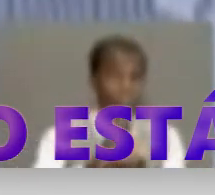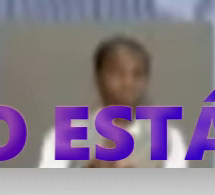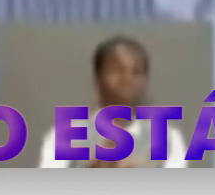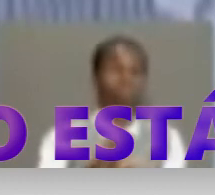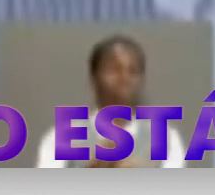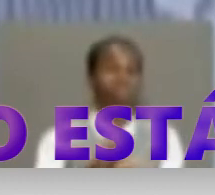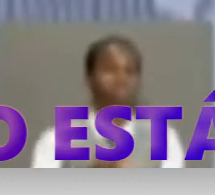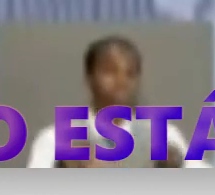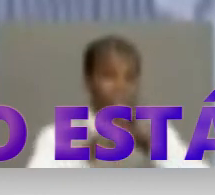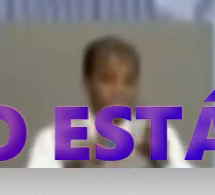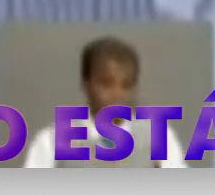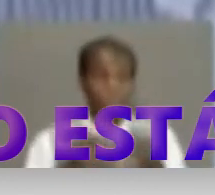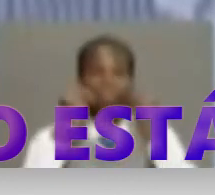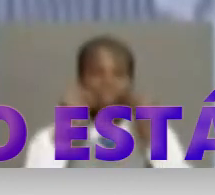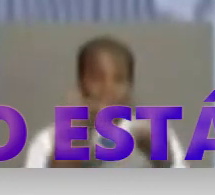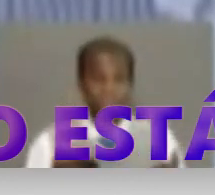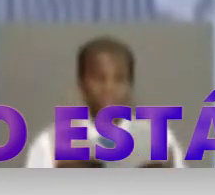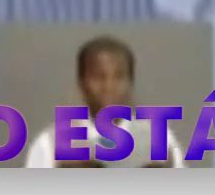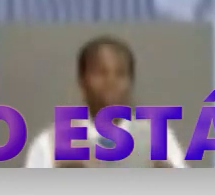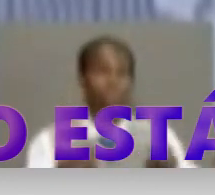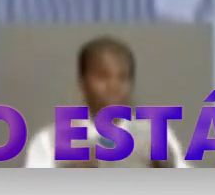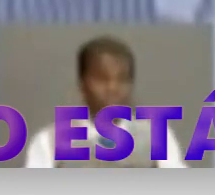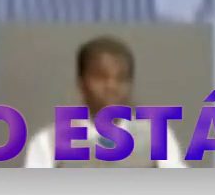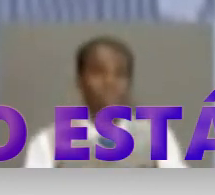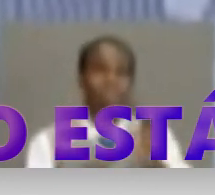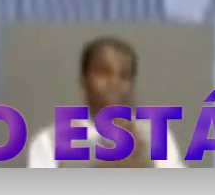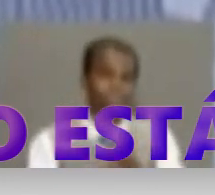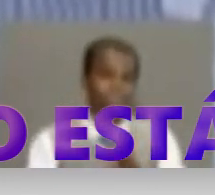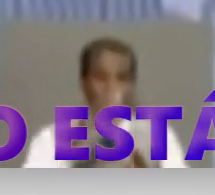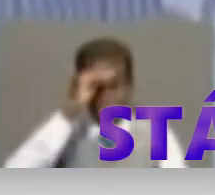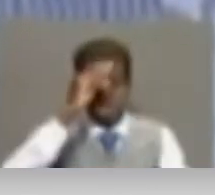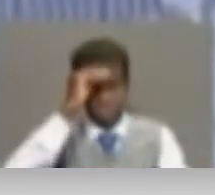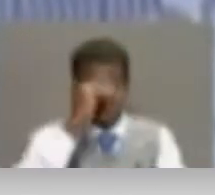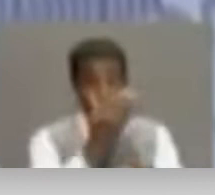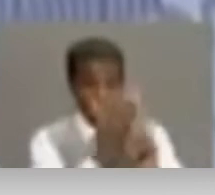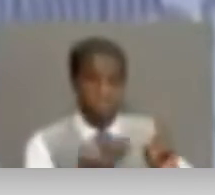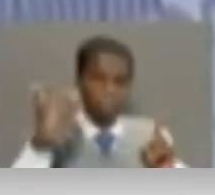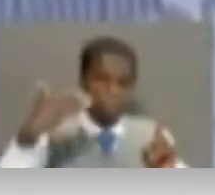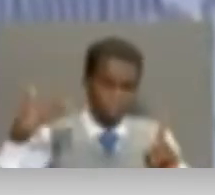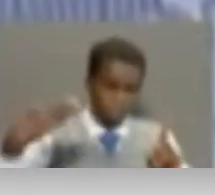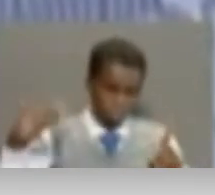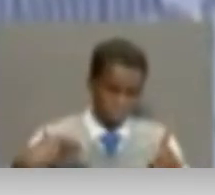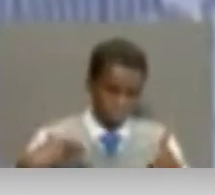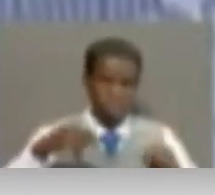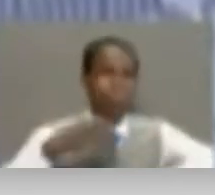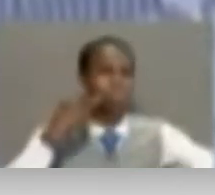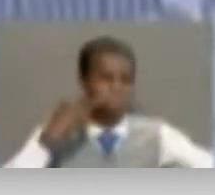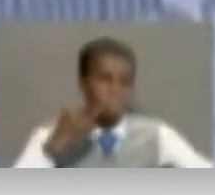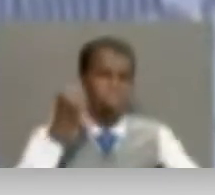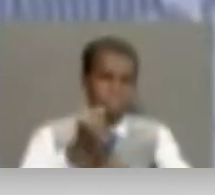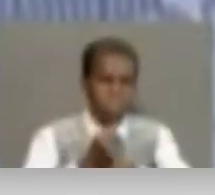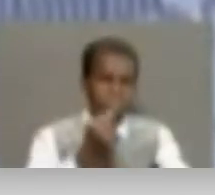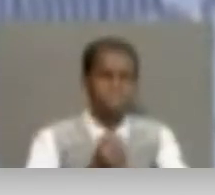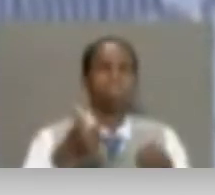pelo contrário, é tão só o pai do direito civil angolano, o professor Carlos Buriti. Do meu ponto de vista, prestou um bom serviço à nação